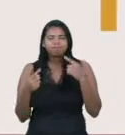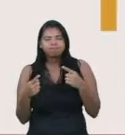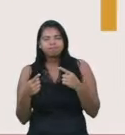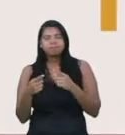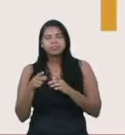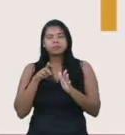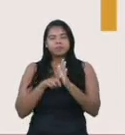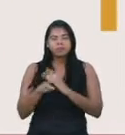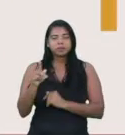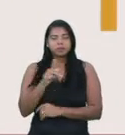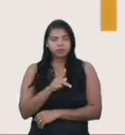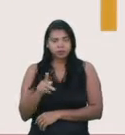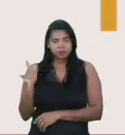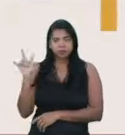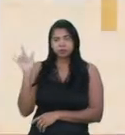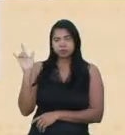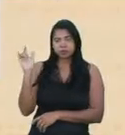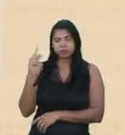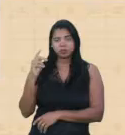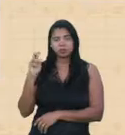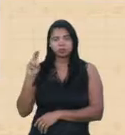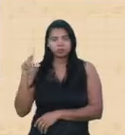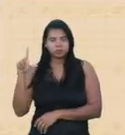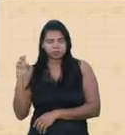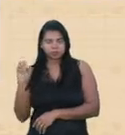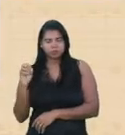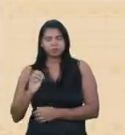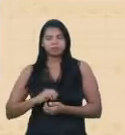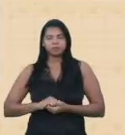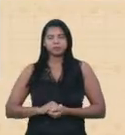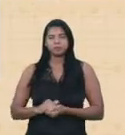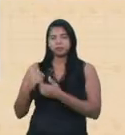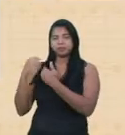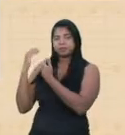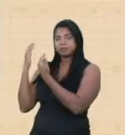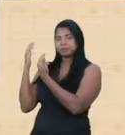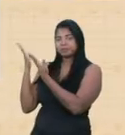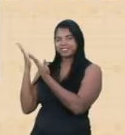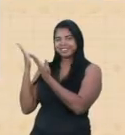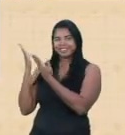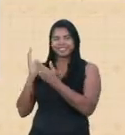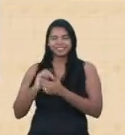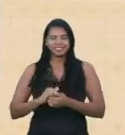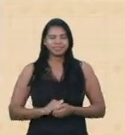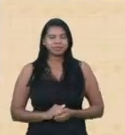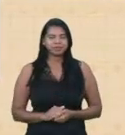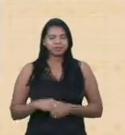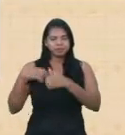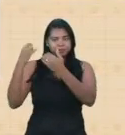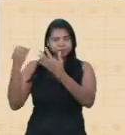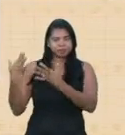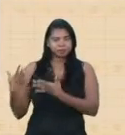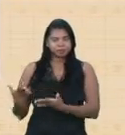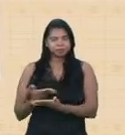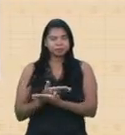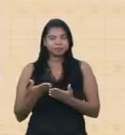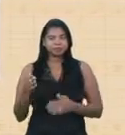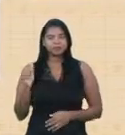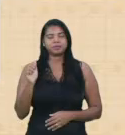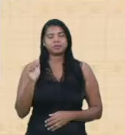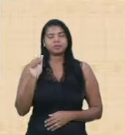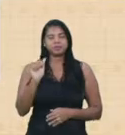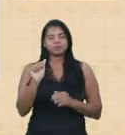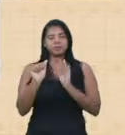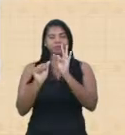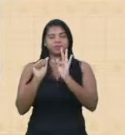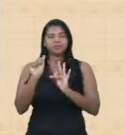para mim no meu Instagram, Paulo Vieira Hipnose. Muito bem, nossa aula de hoje nós vamos falar sobre um fenômeno natural